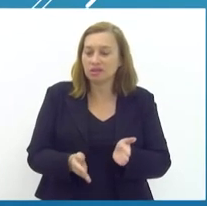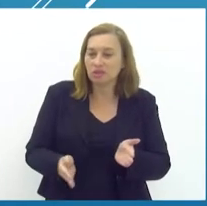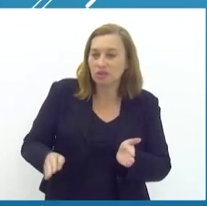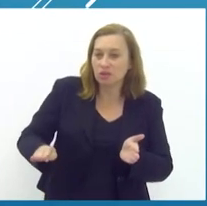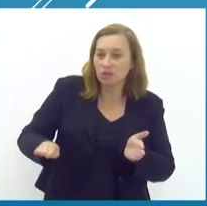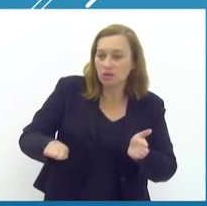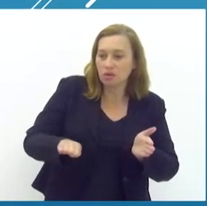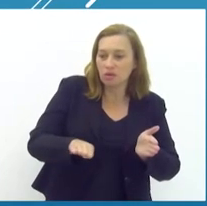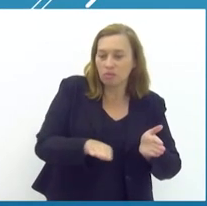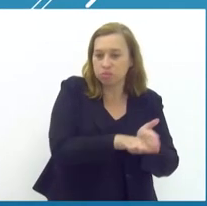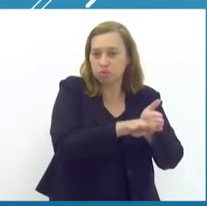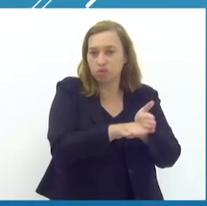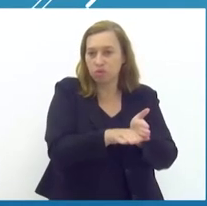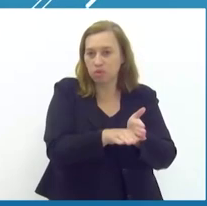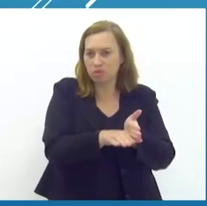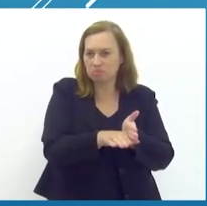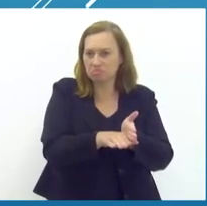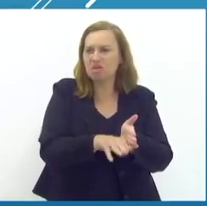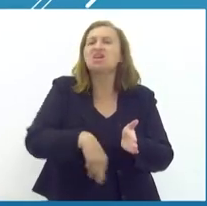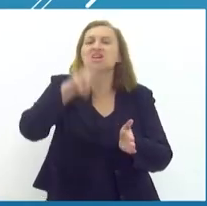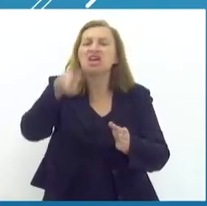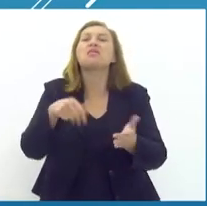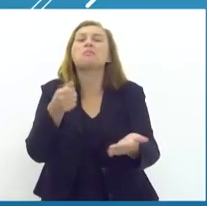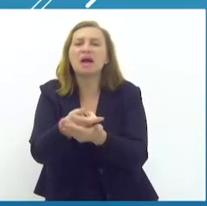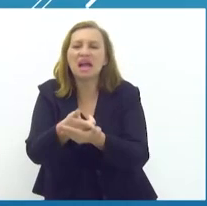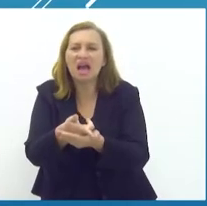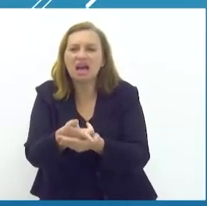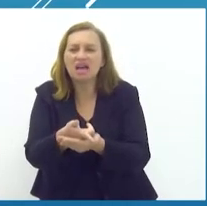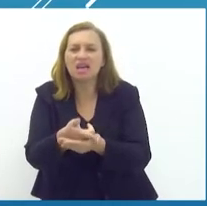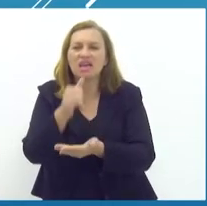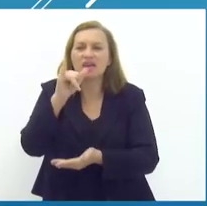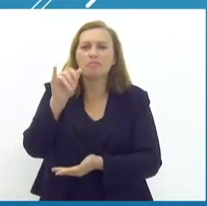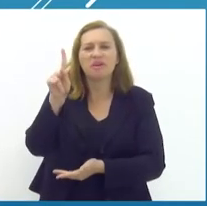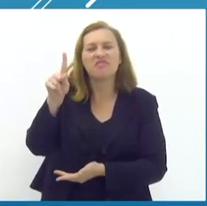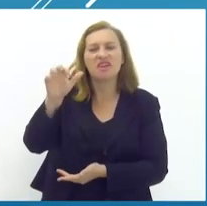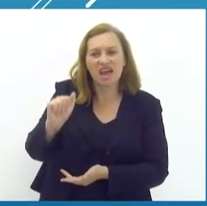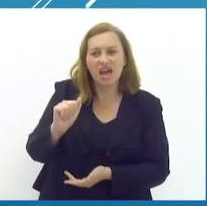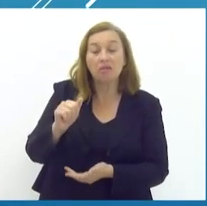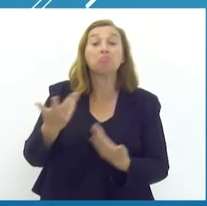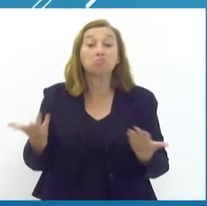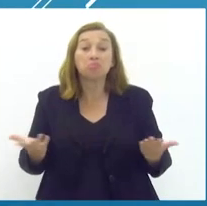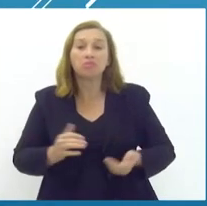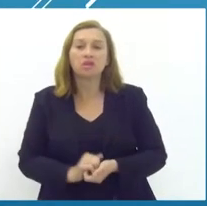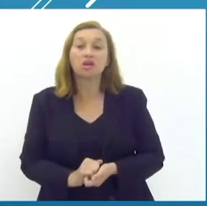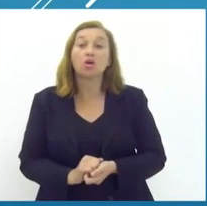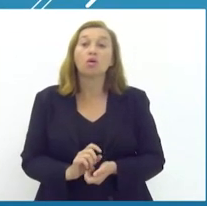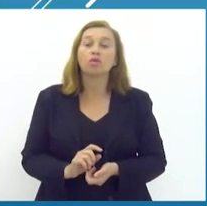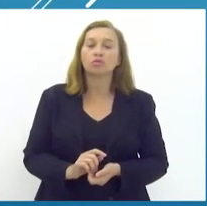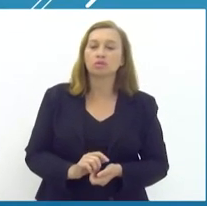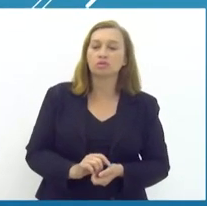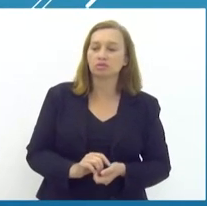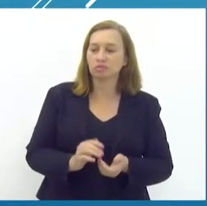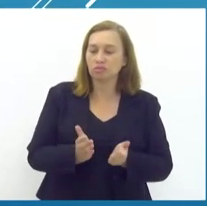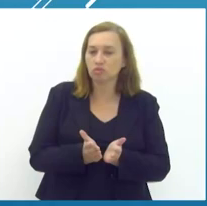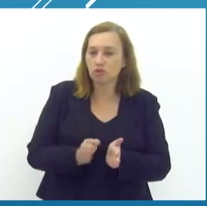quem vai pagar IPVA enfim dois pontos interessantes que se mantido essa